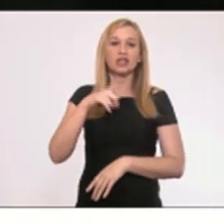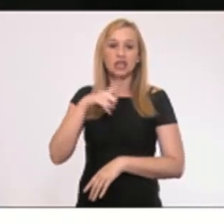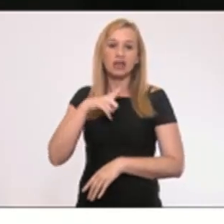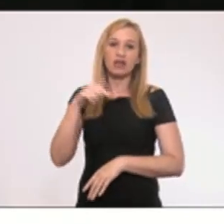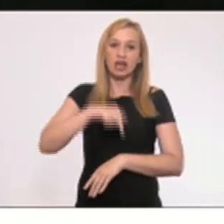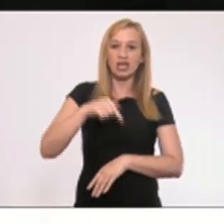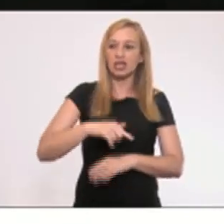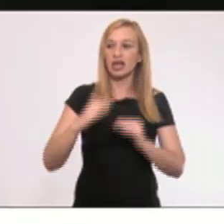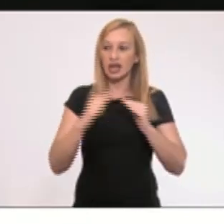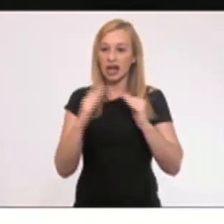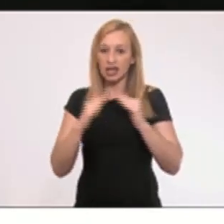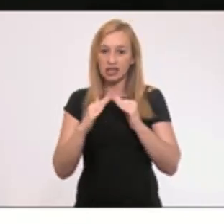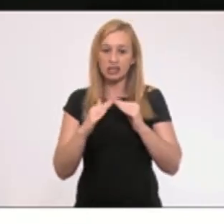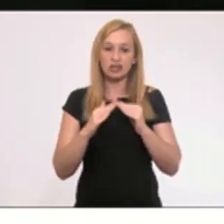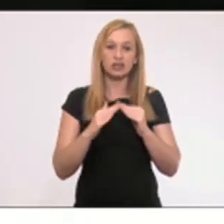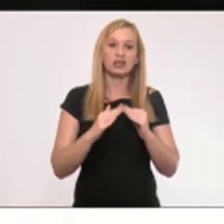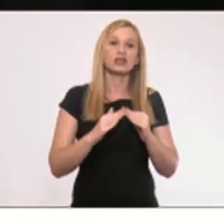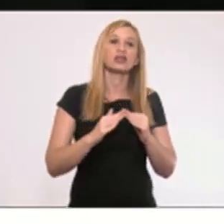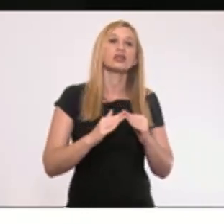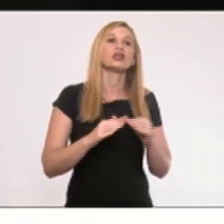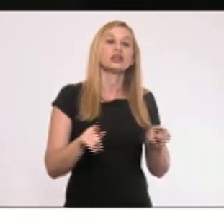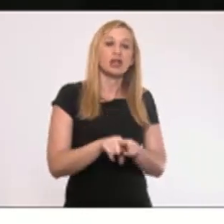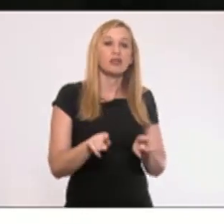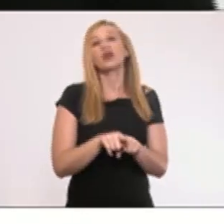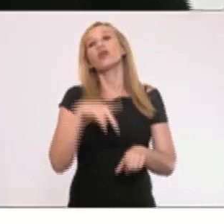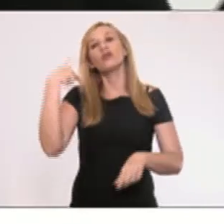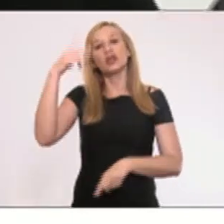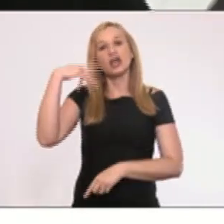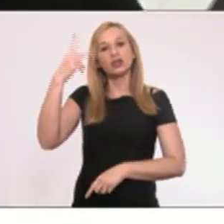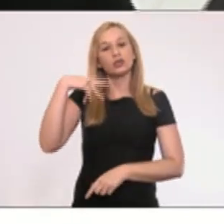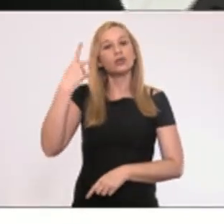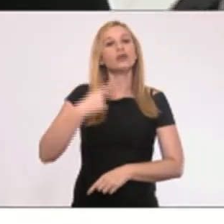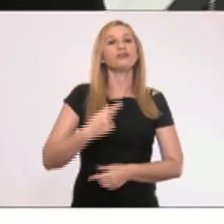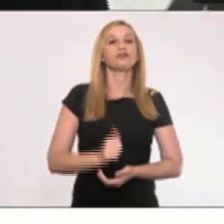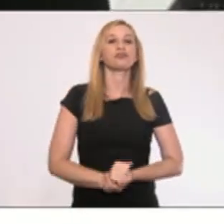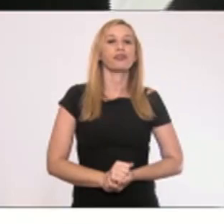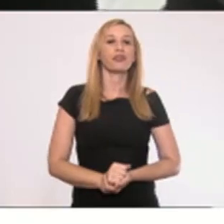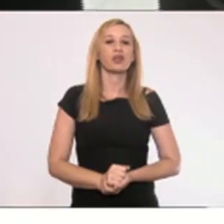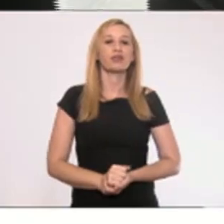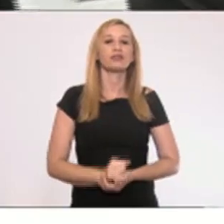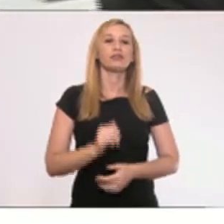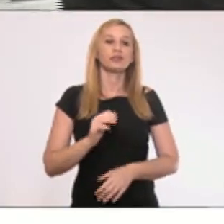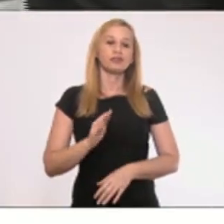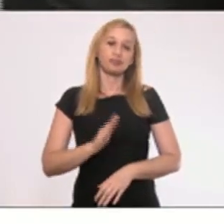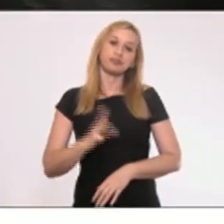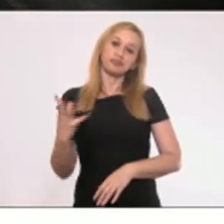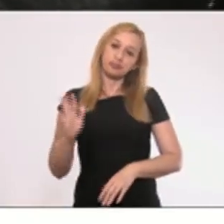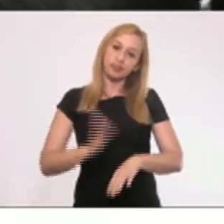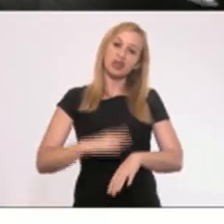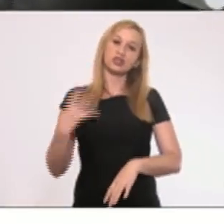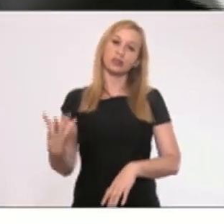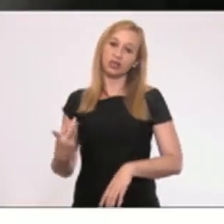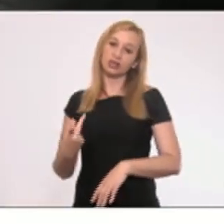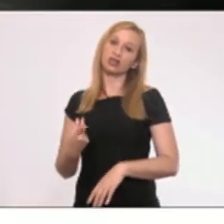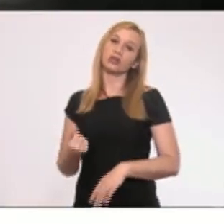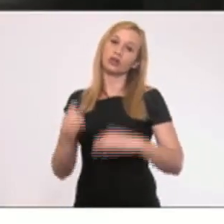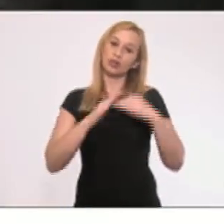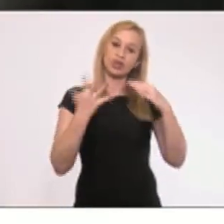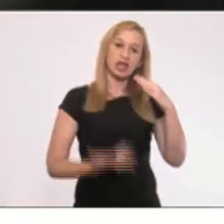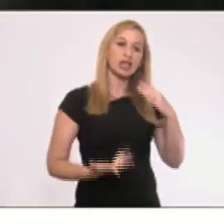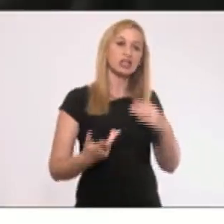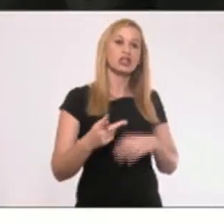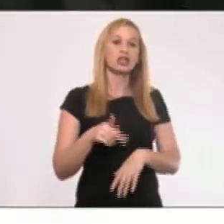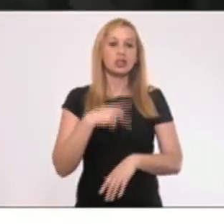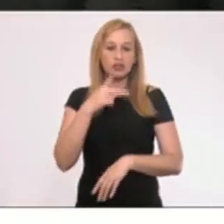na casa, como servidor, como chefe de gabinete, como vereador do Rio de Janeiro e hoje como vice-governador, mais do que meritória a homenagem. E aí eu estou falando no